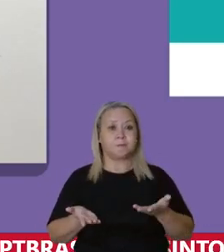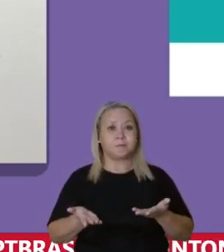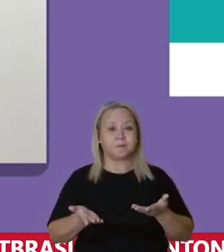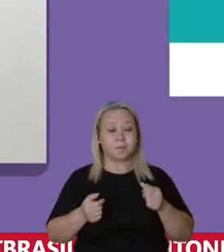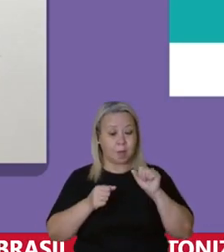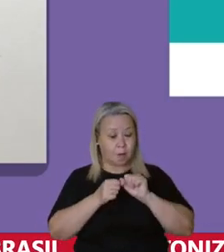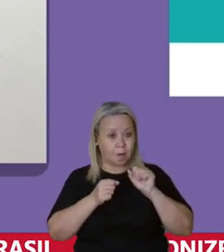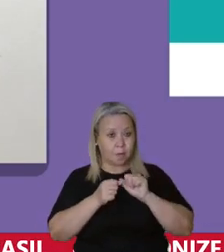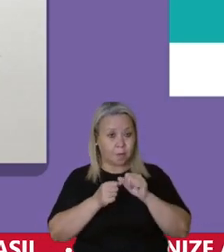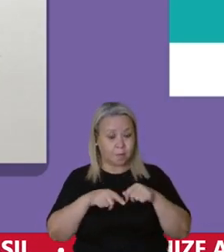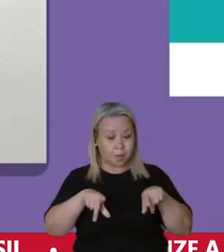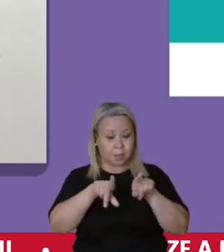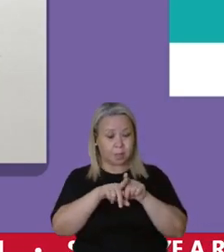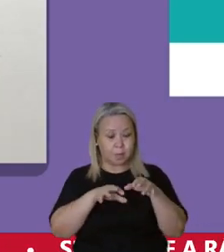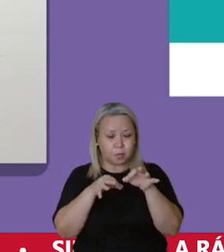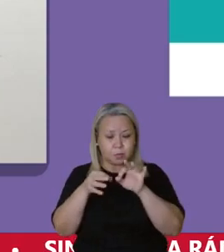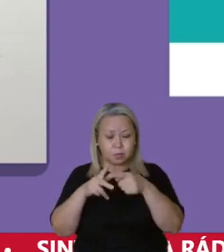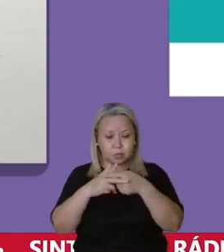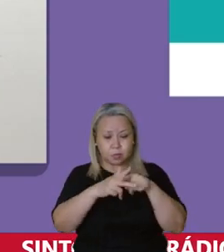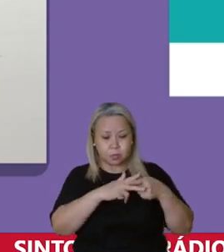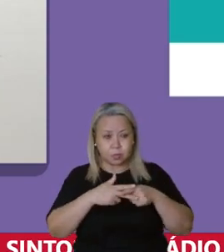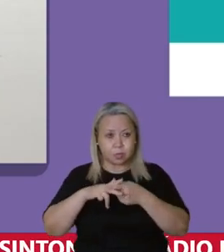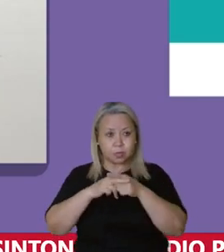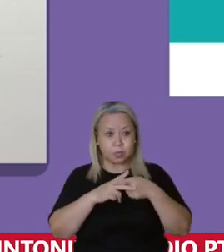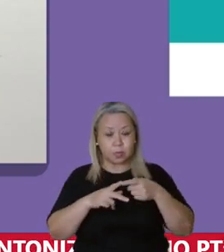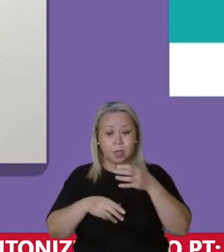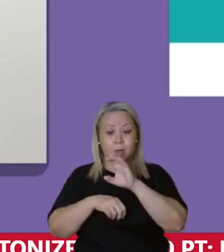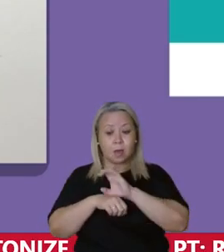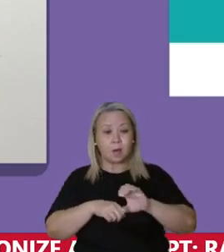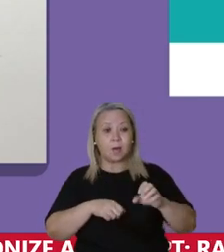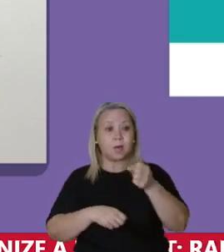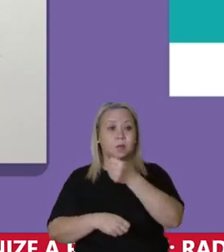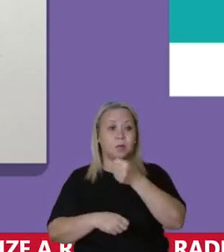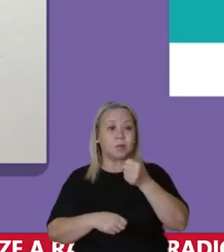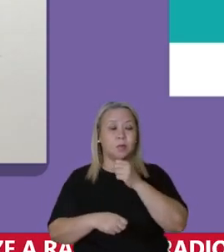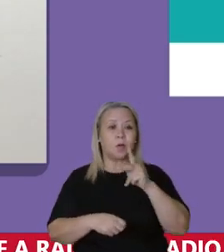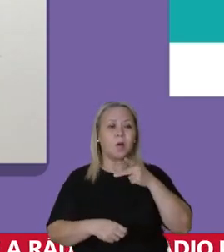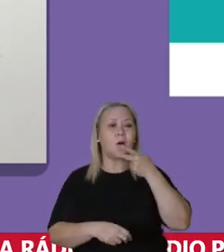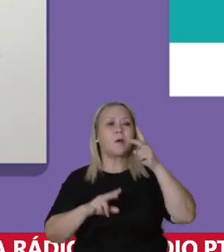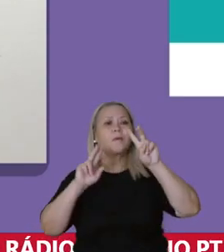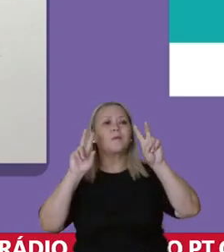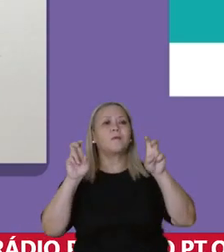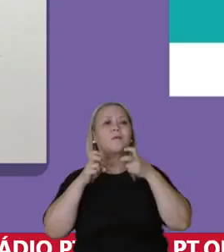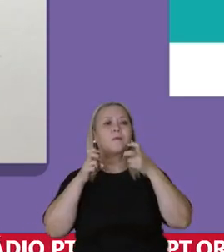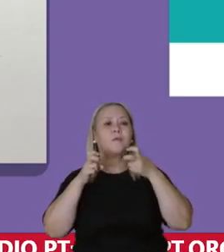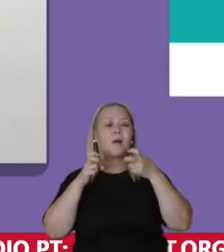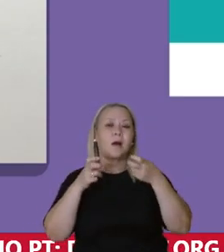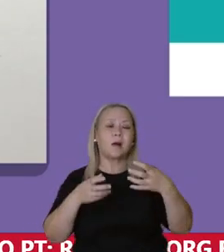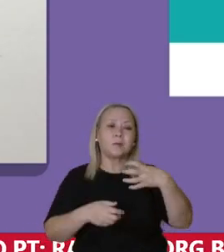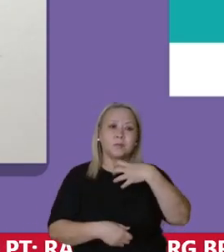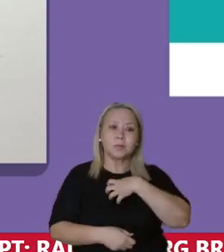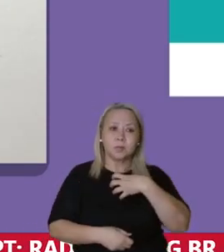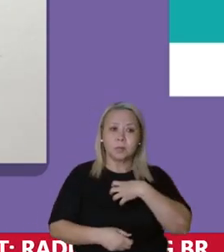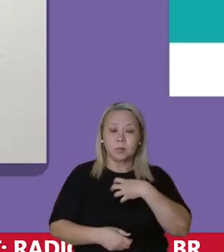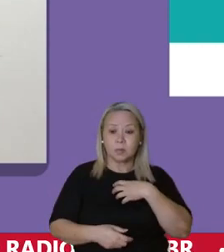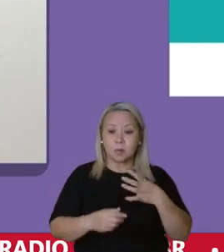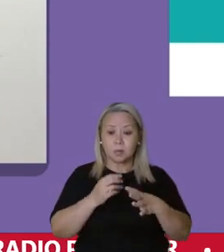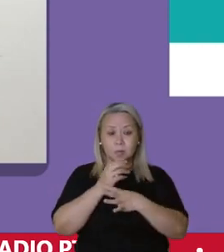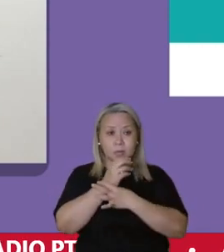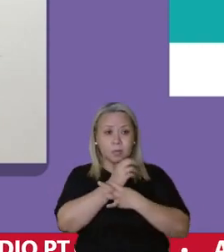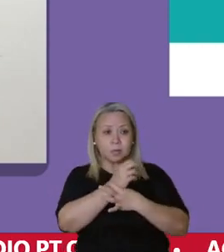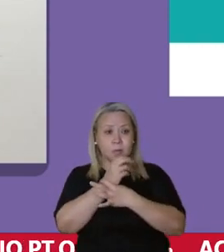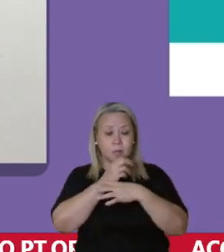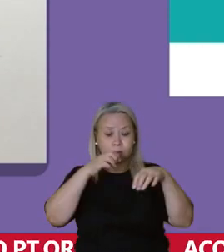fez também ajustes na Constituição de 88 que diz respeito à forma de sustentação